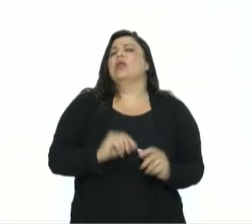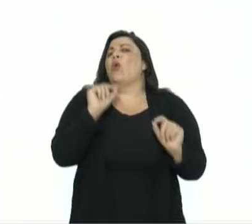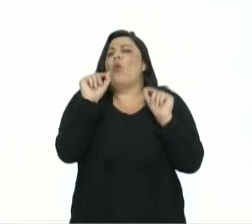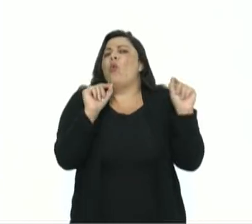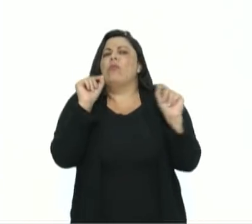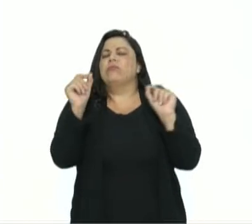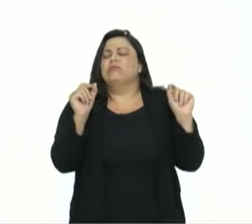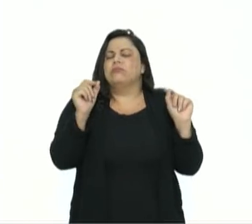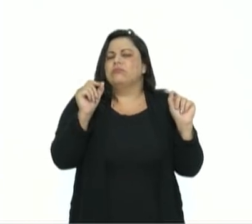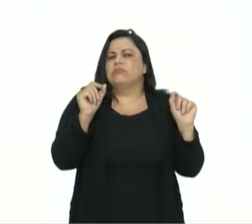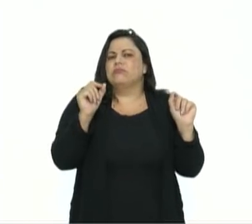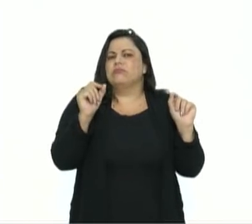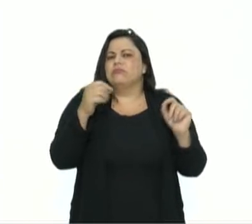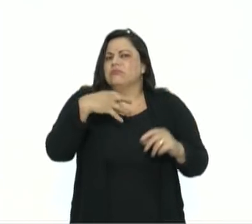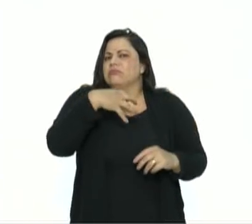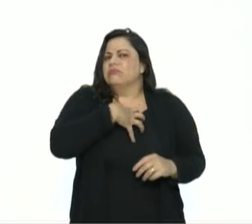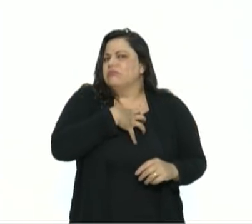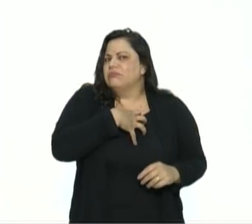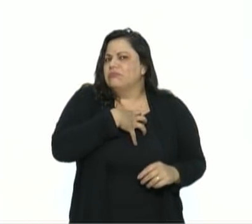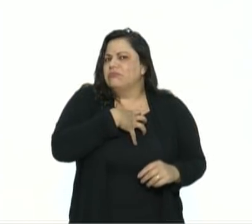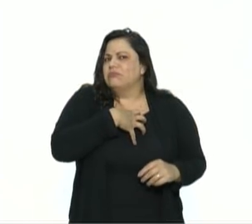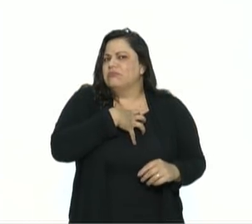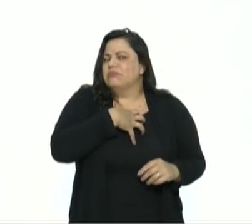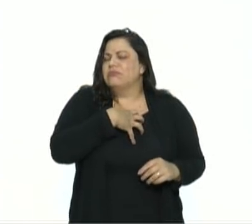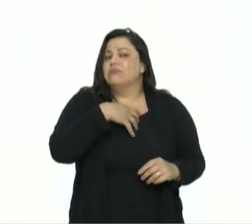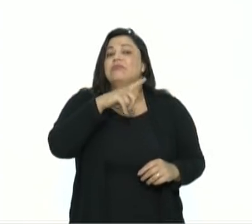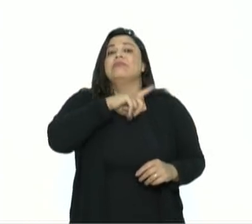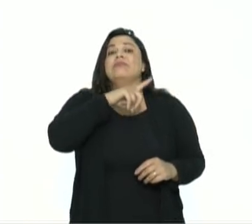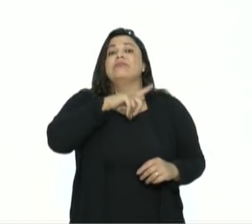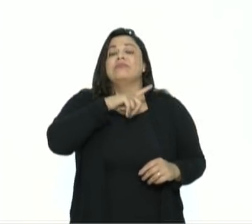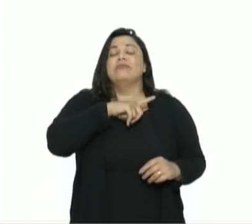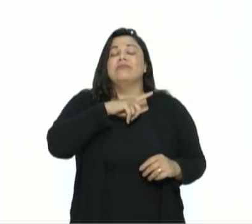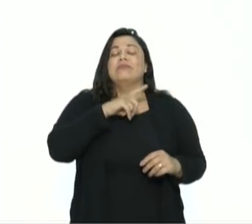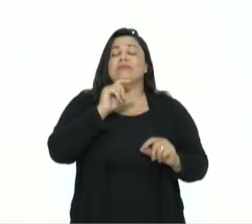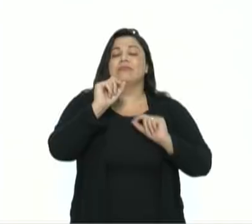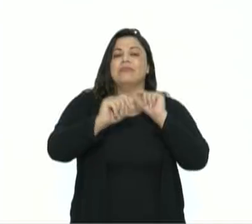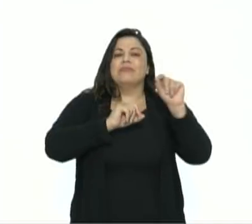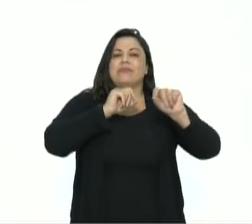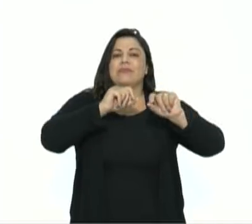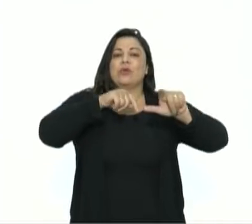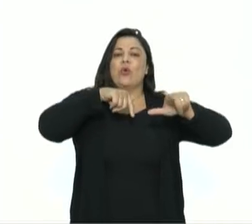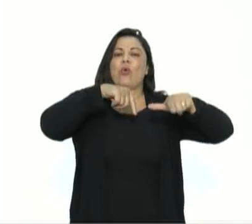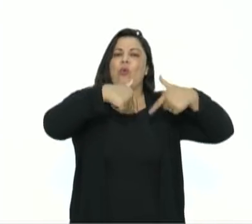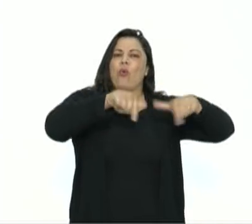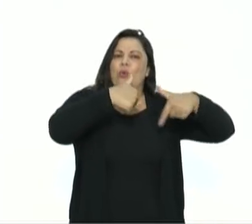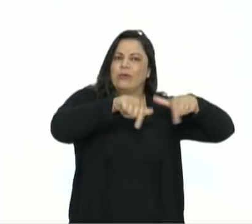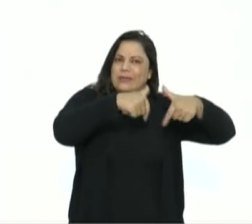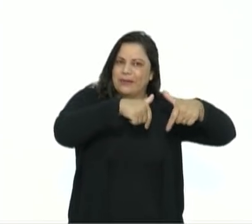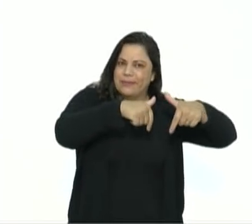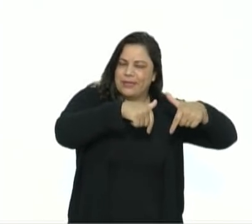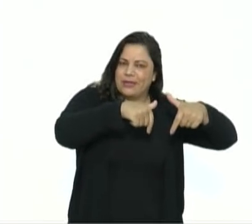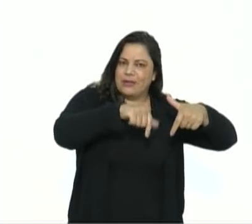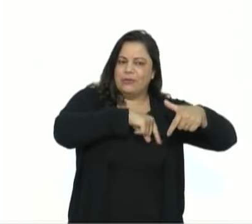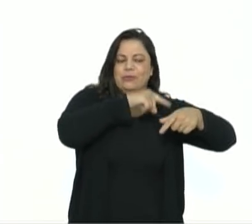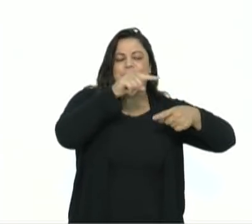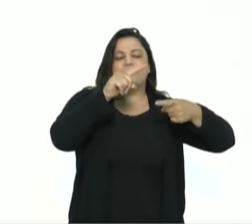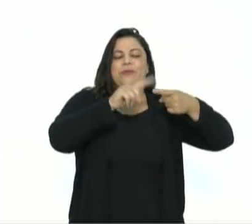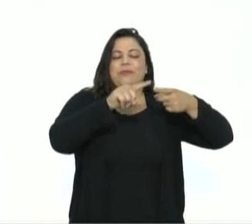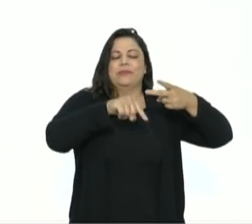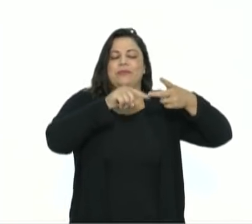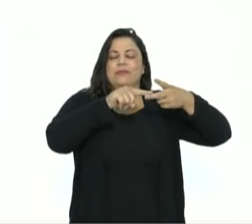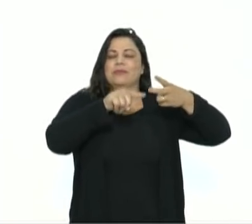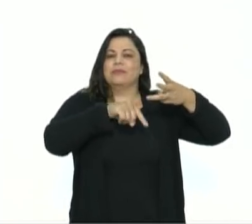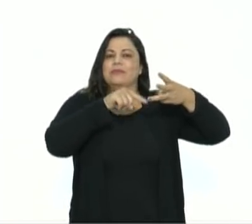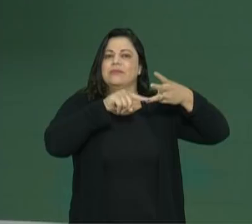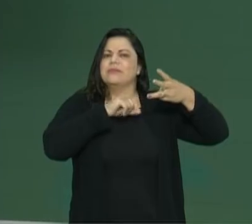qual dessas situações a força realizou o trabalho? Na primeira, na segunda ou